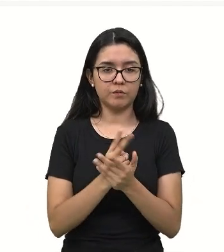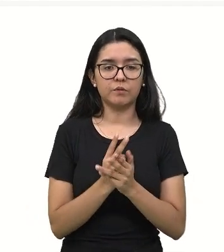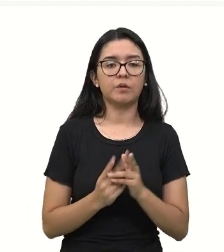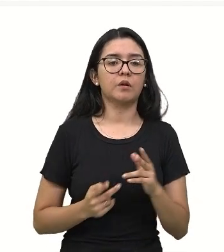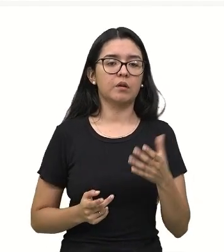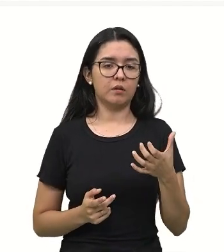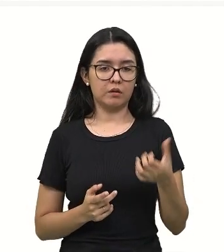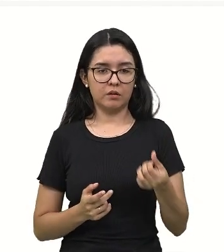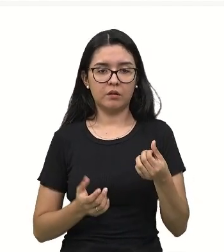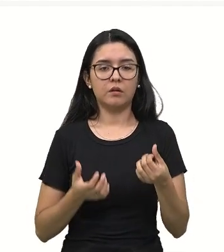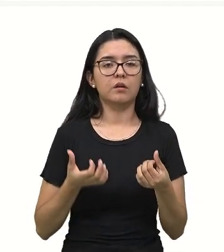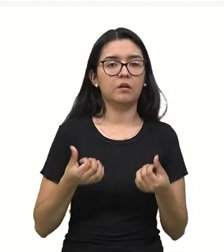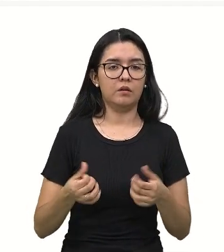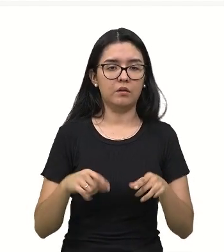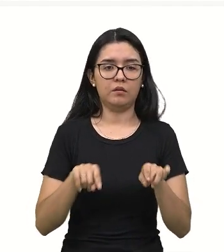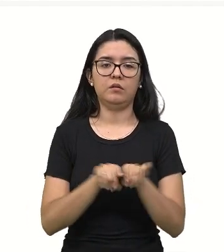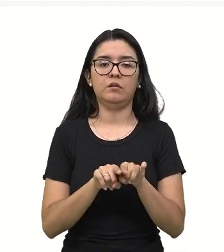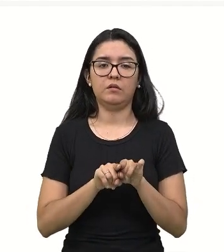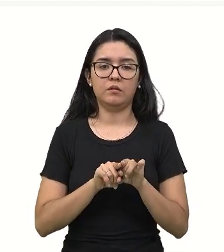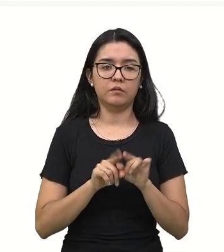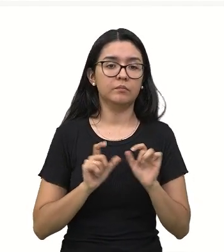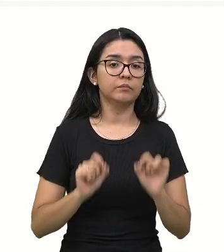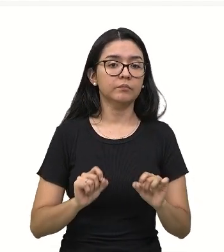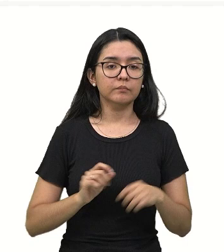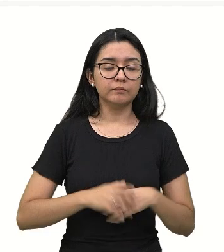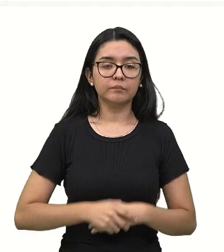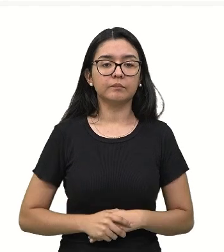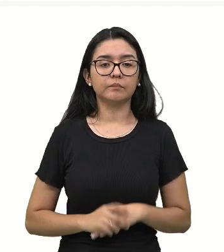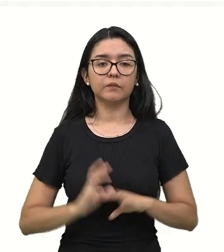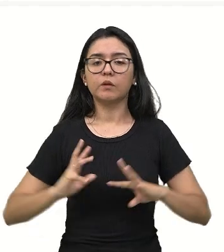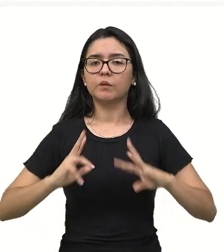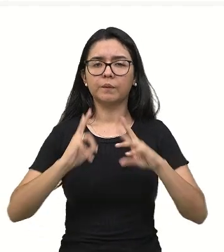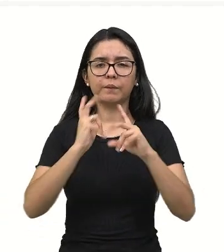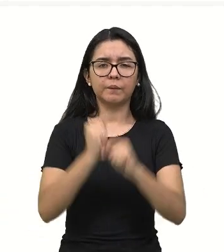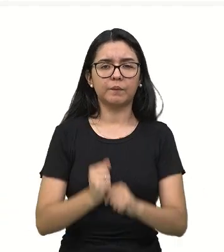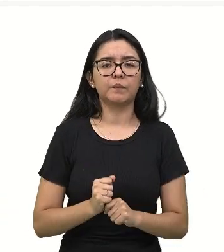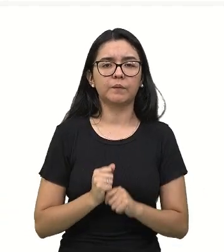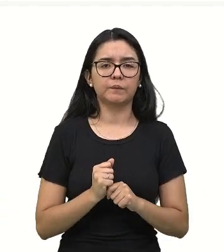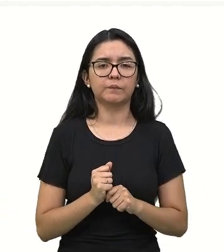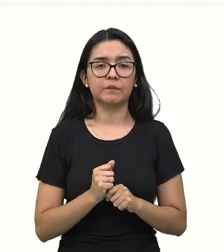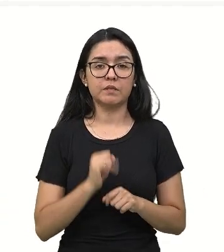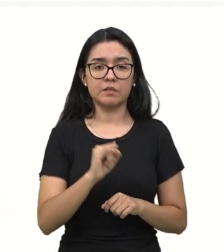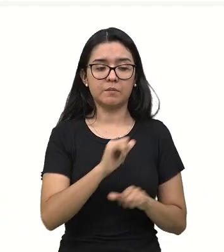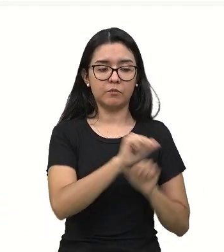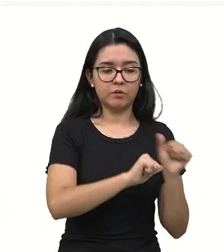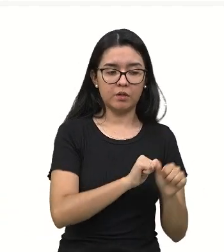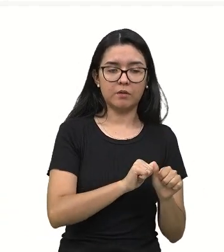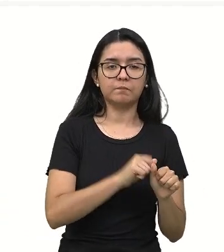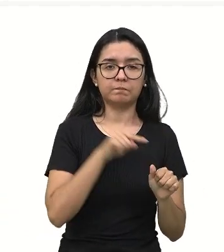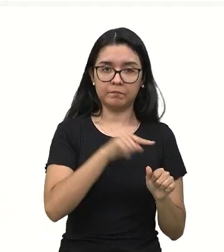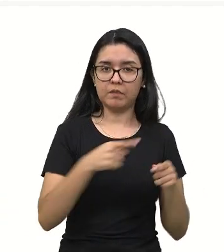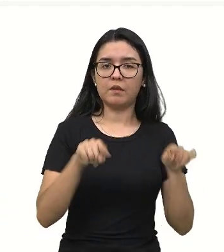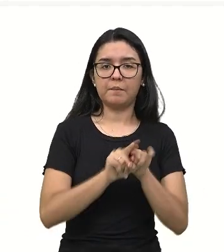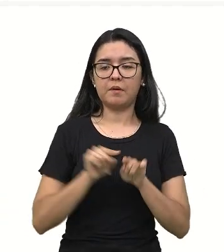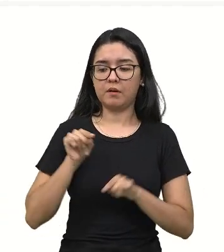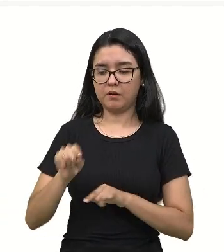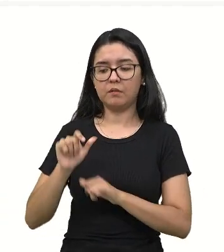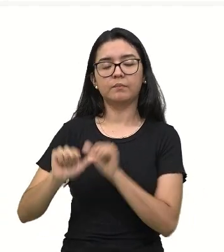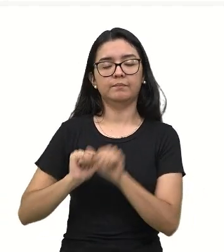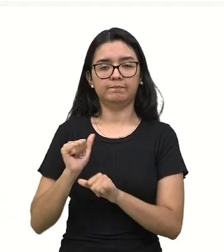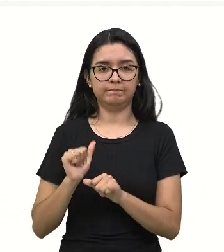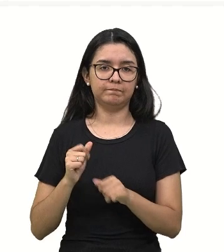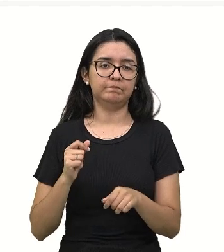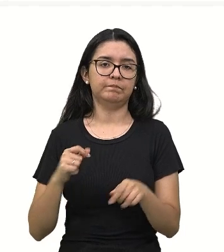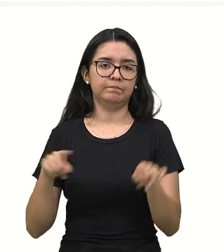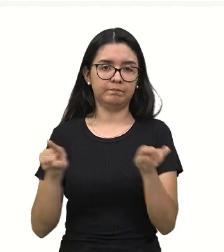sempre verdadeira, desde que tudo que a gente faça de um lado, faça do outro lado. Tudo bem? Bom, dito